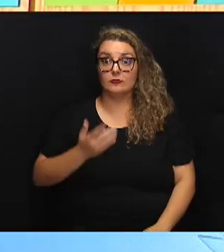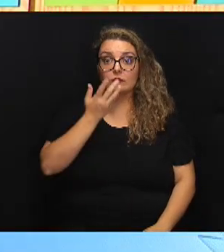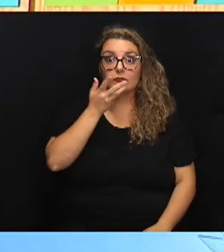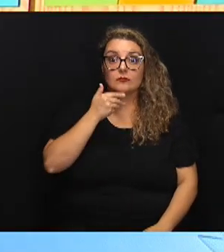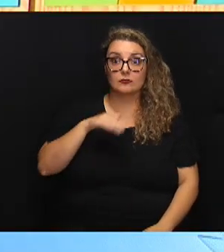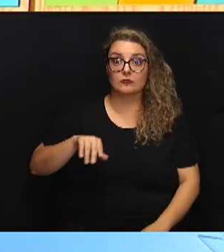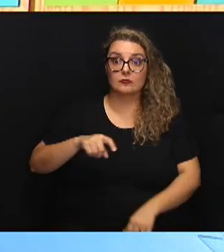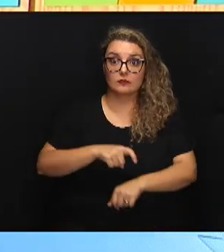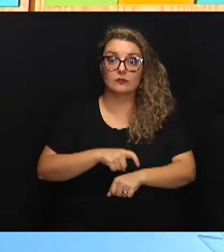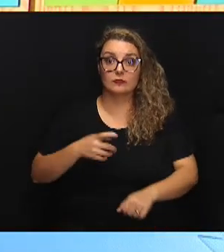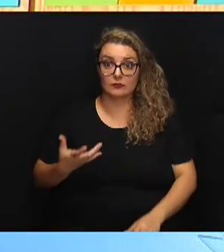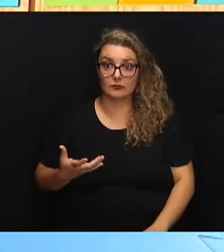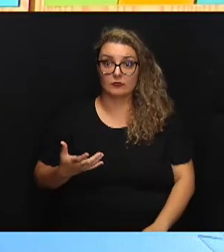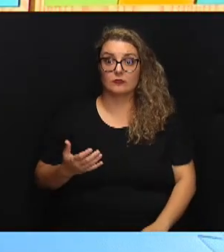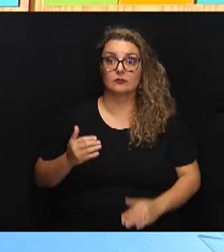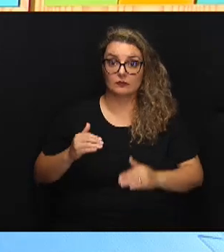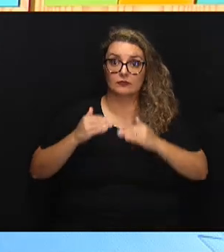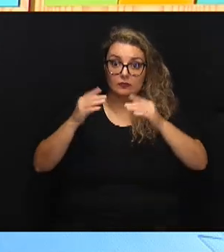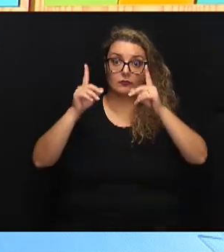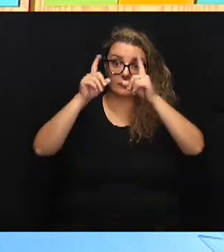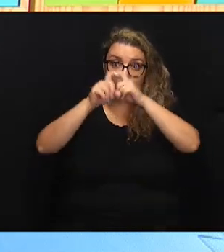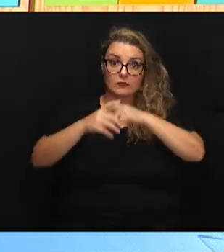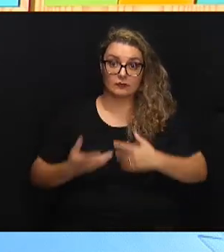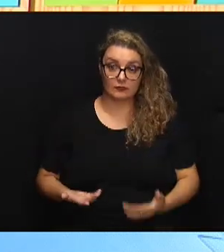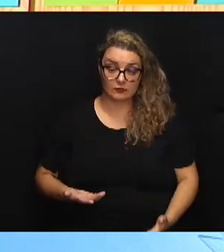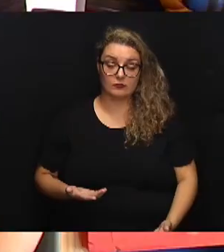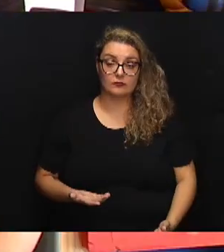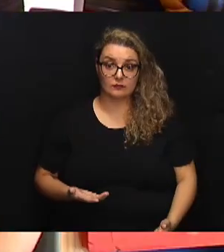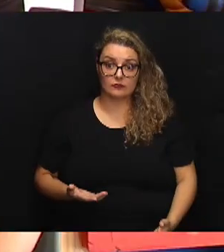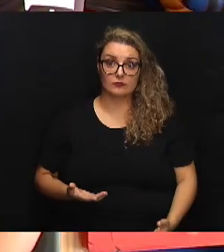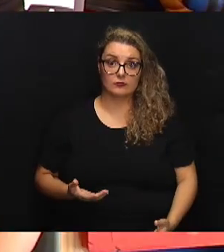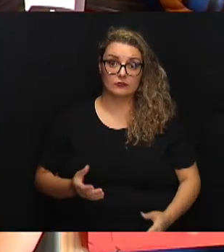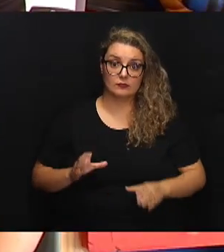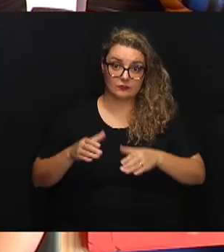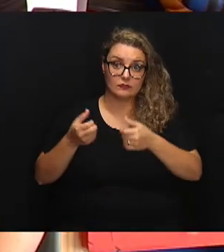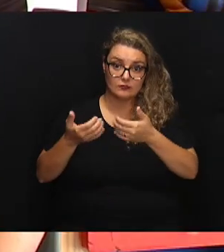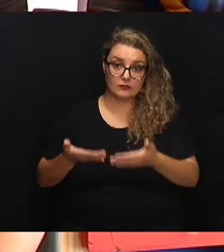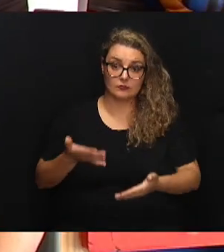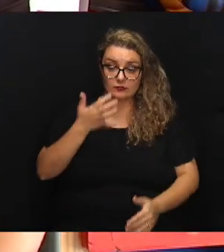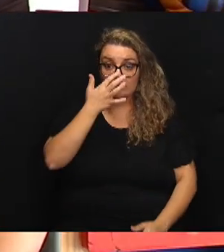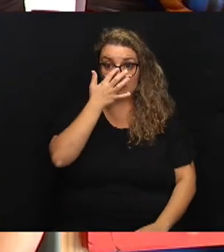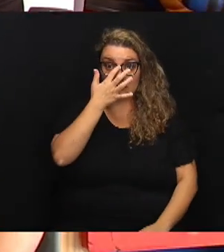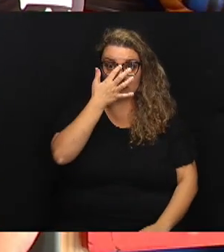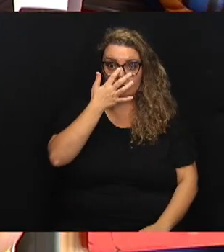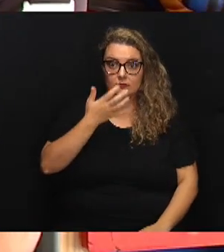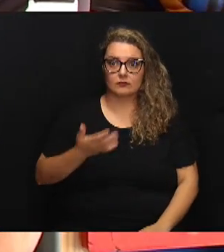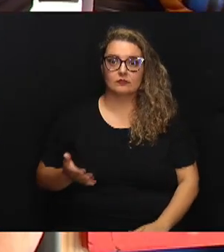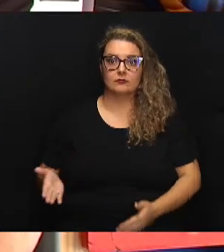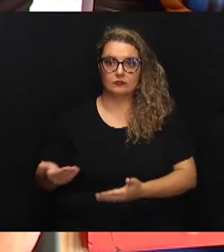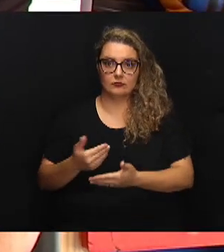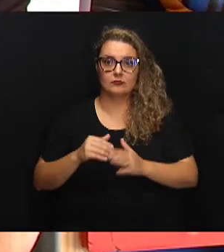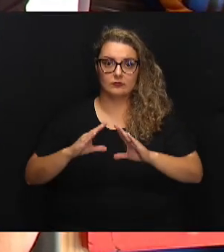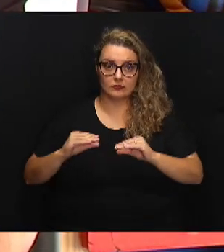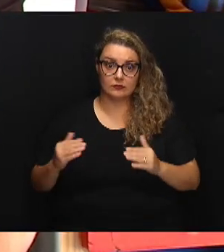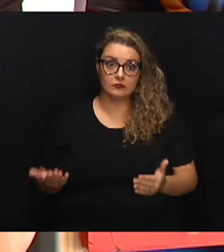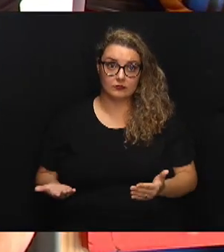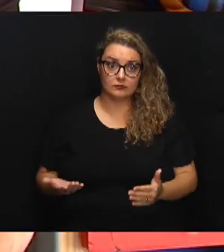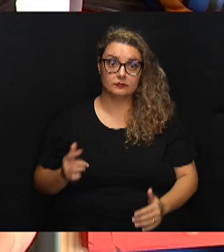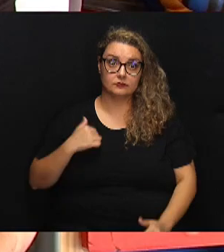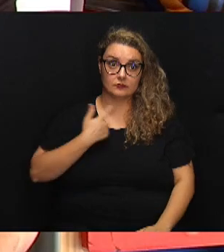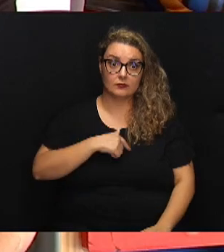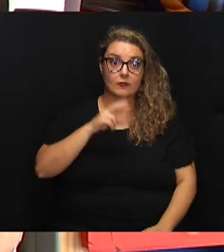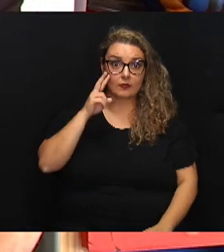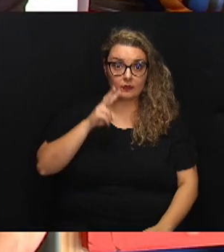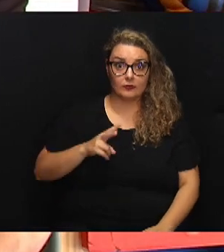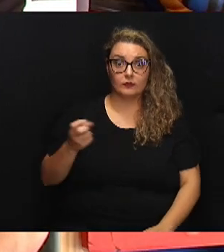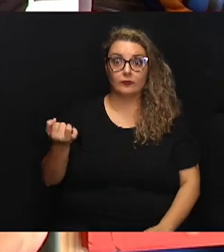em alta complexidade, né? Que a gente classifica assim, estão acolhidas, a gente vê o quanto